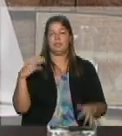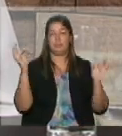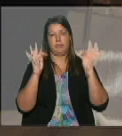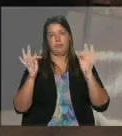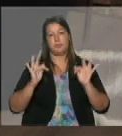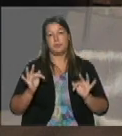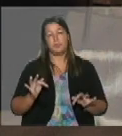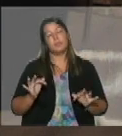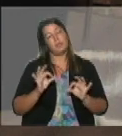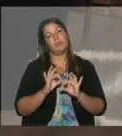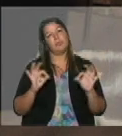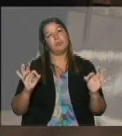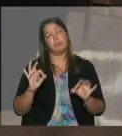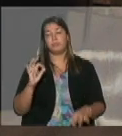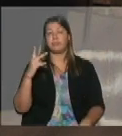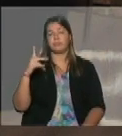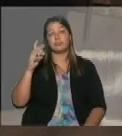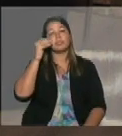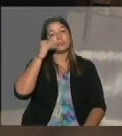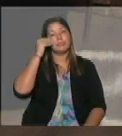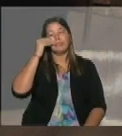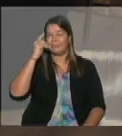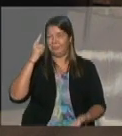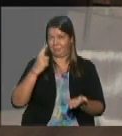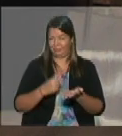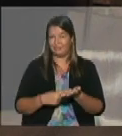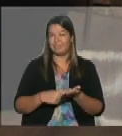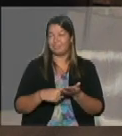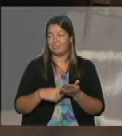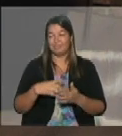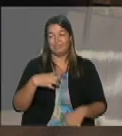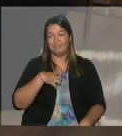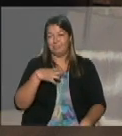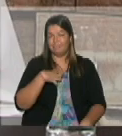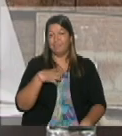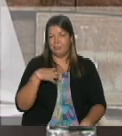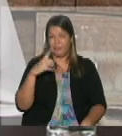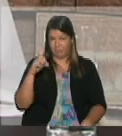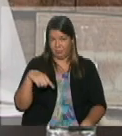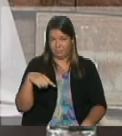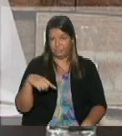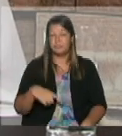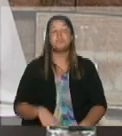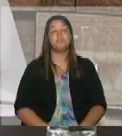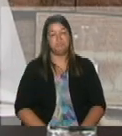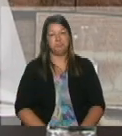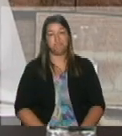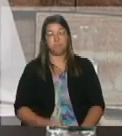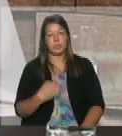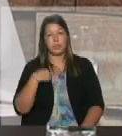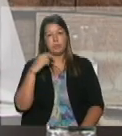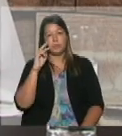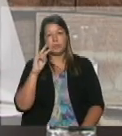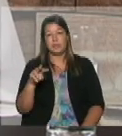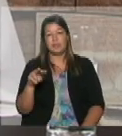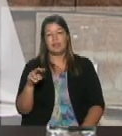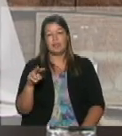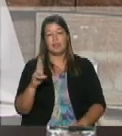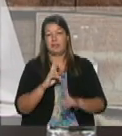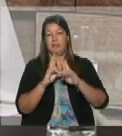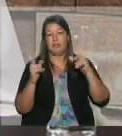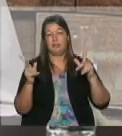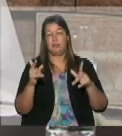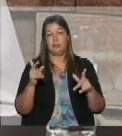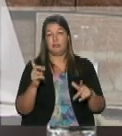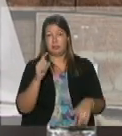Não é? Foi ótimo. E foi uma experiência marcante para você, não foi? Foi uma experiência extremamente marcante, porque eu vi o contraste, eram duas